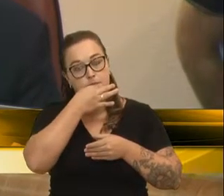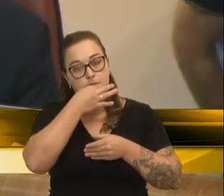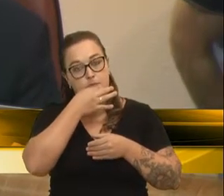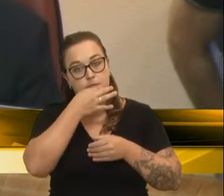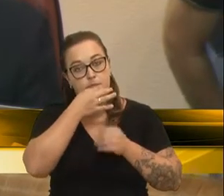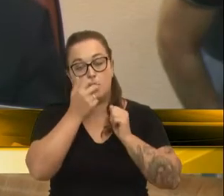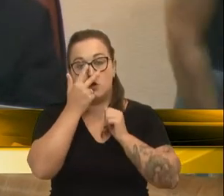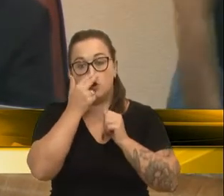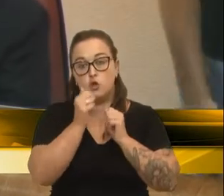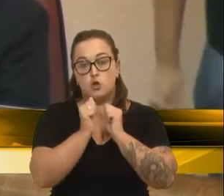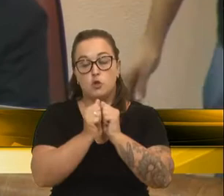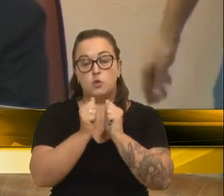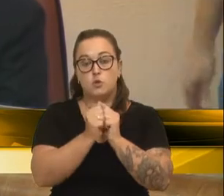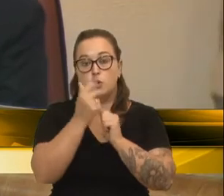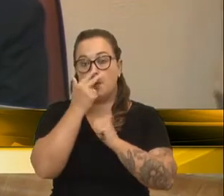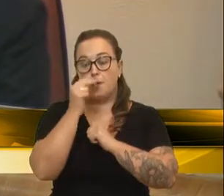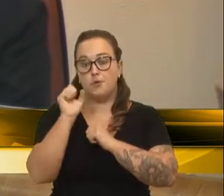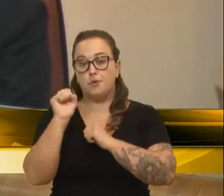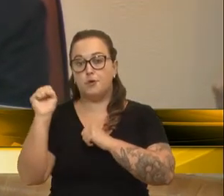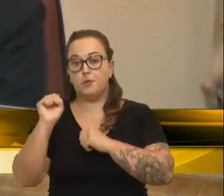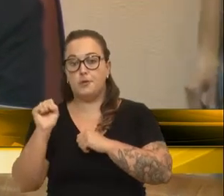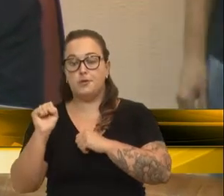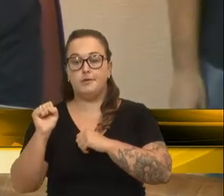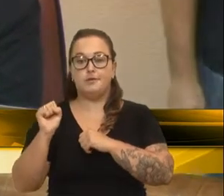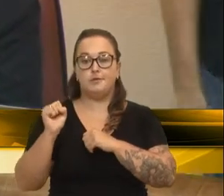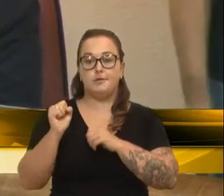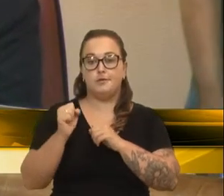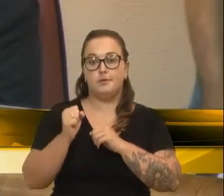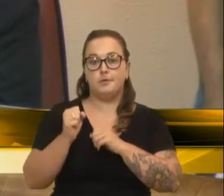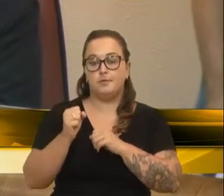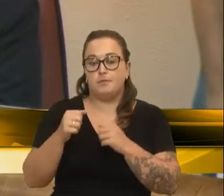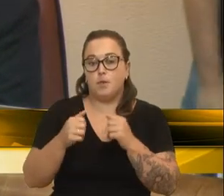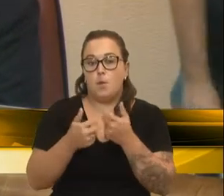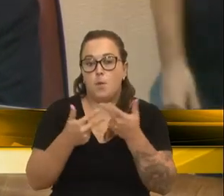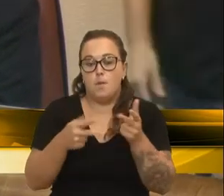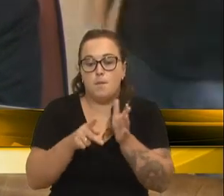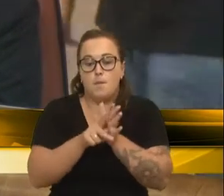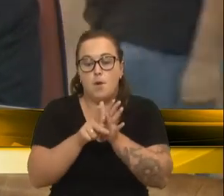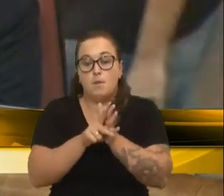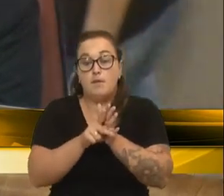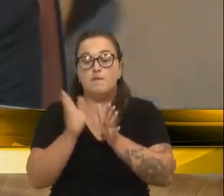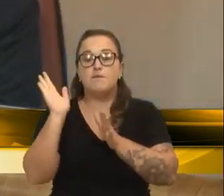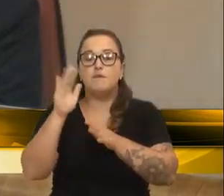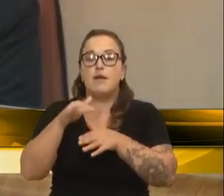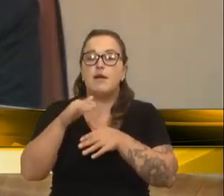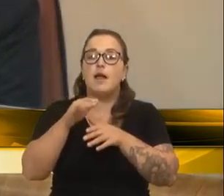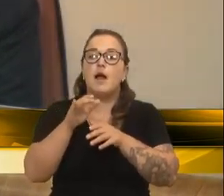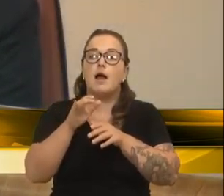cardeal sobrinho, em latim, cardinalis, nepos,